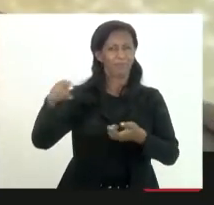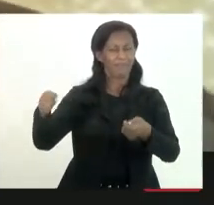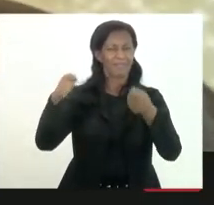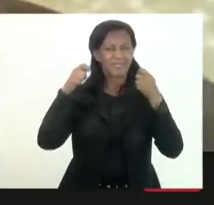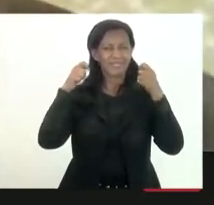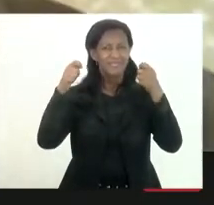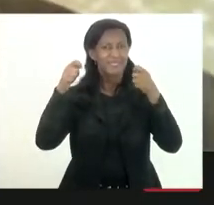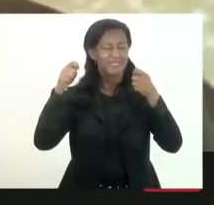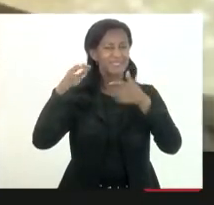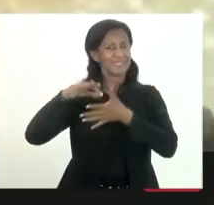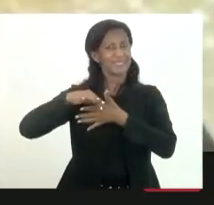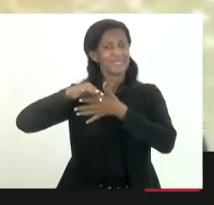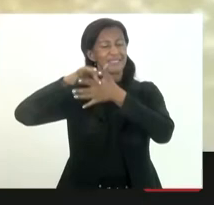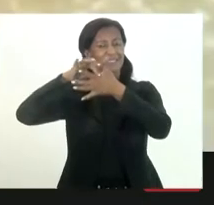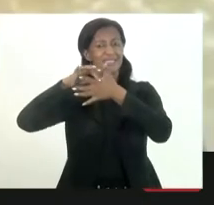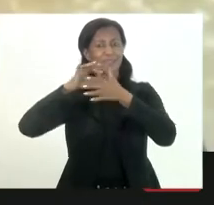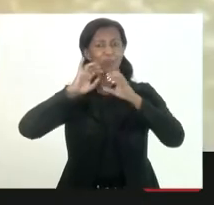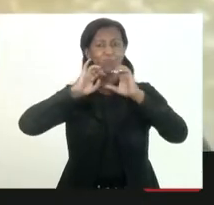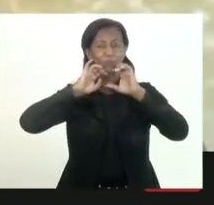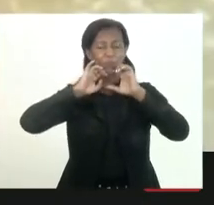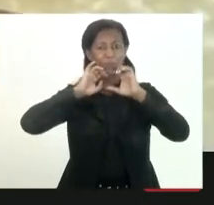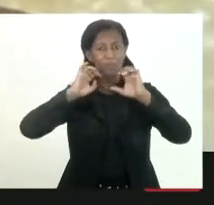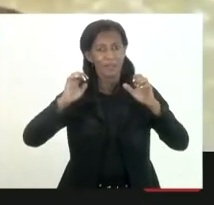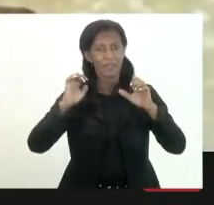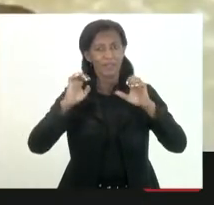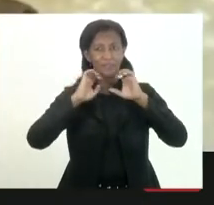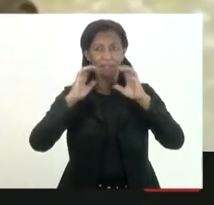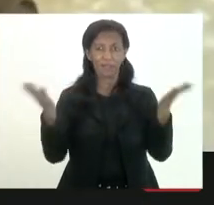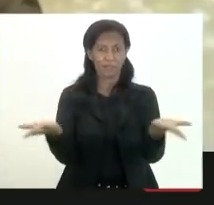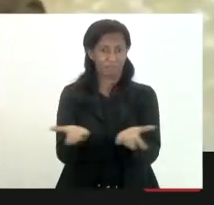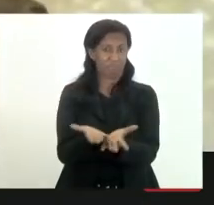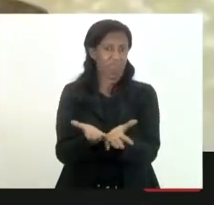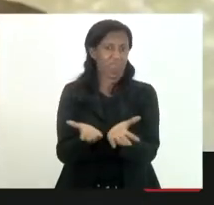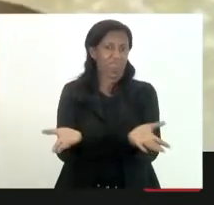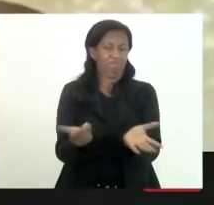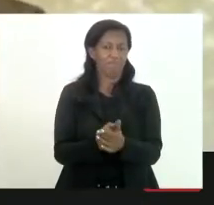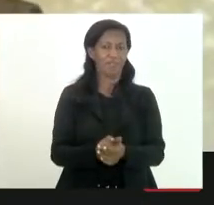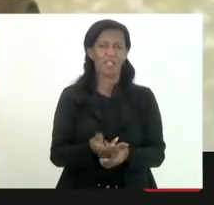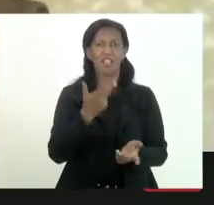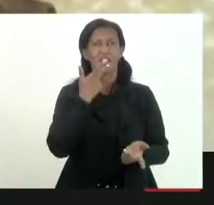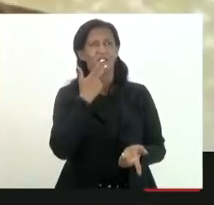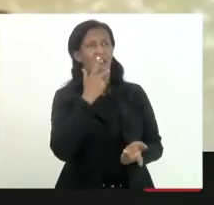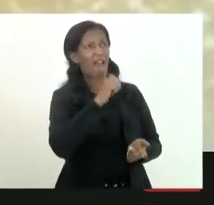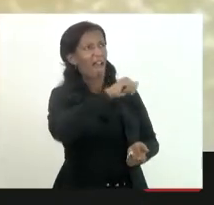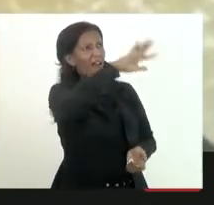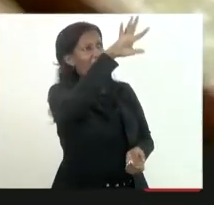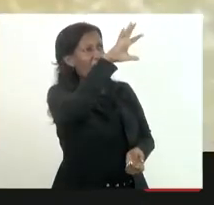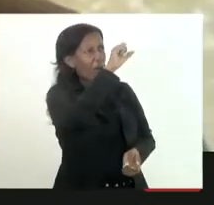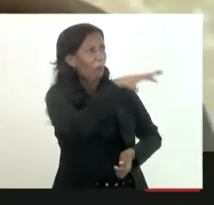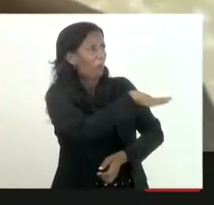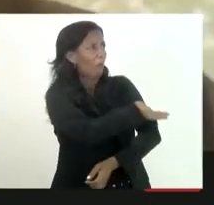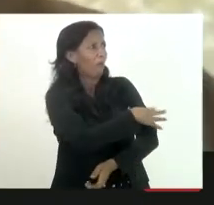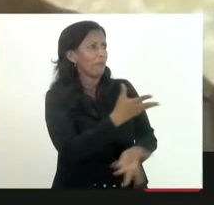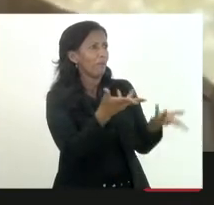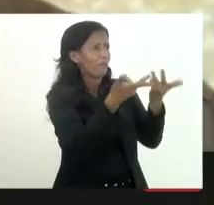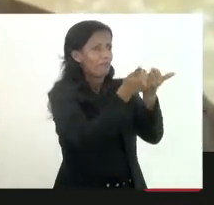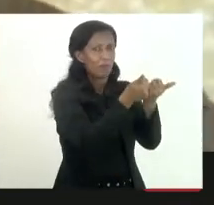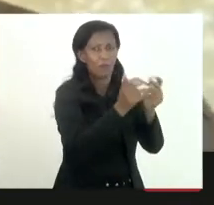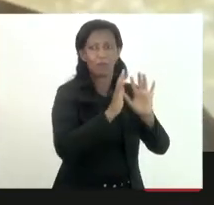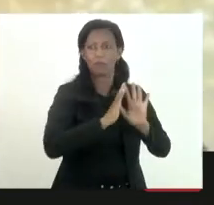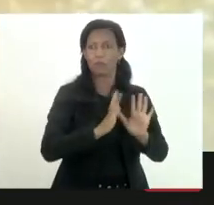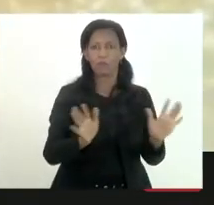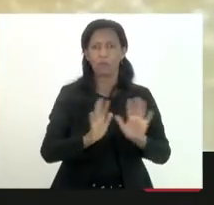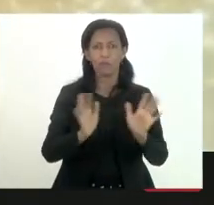das lideranças evangélicas. Eu me refiro, não é dizer que é um bando maravilhoso, não é nada disso, mas naqueles casos